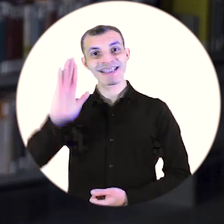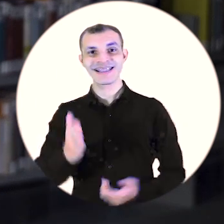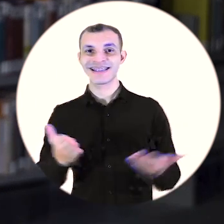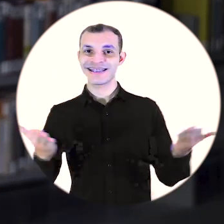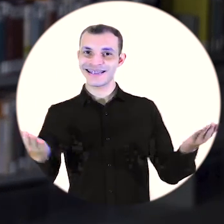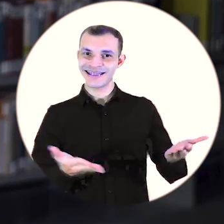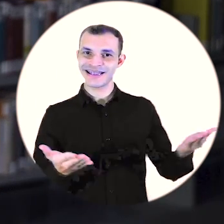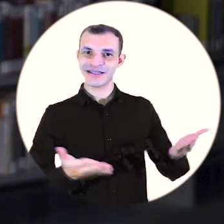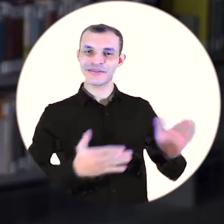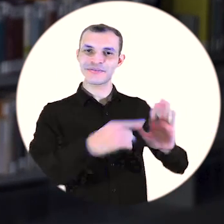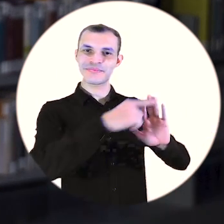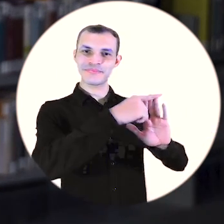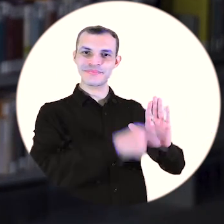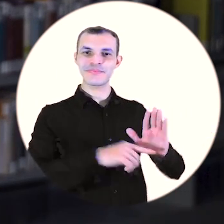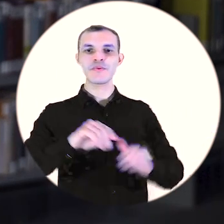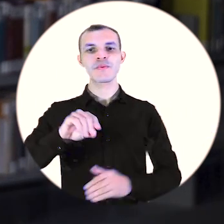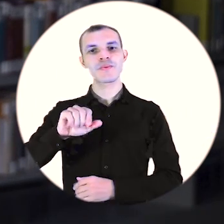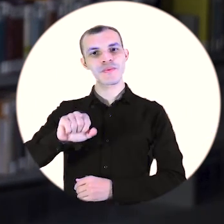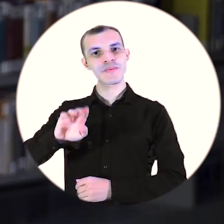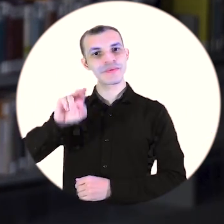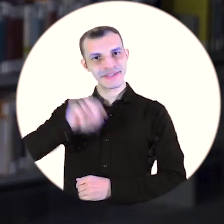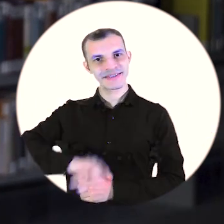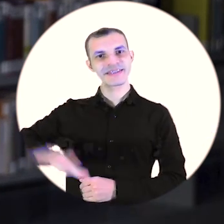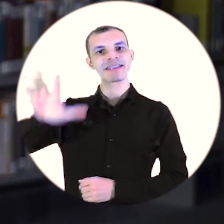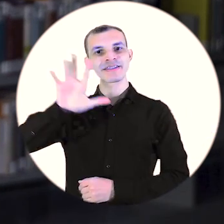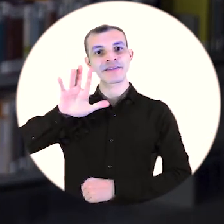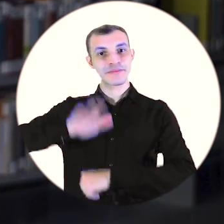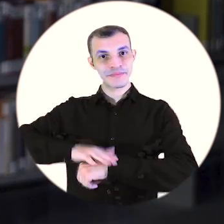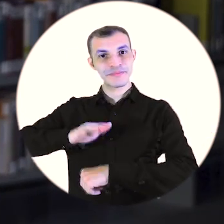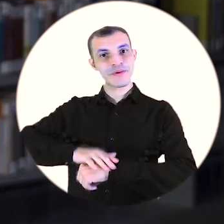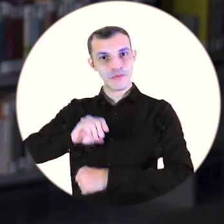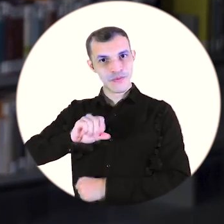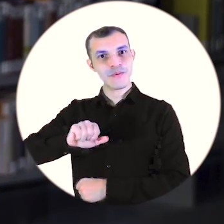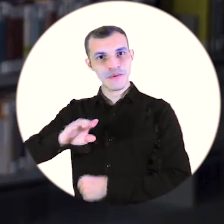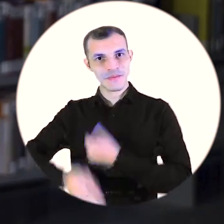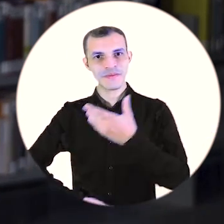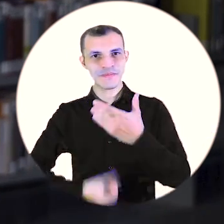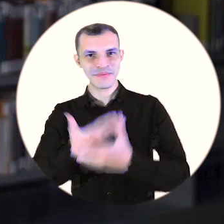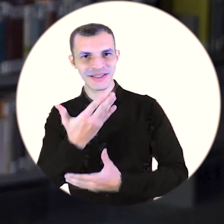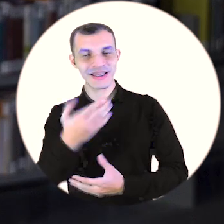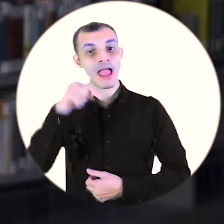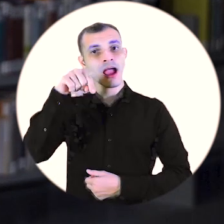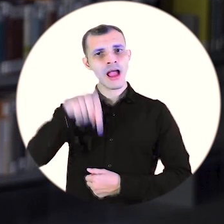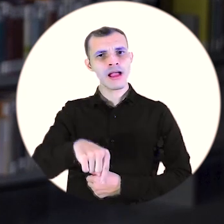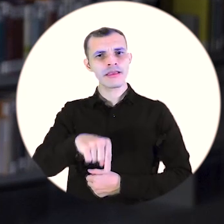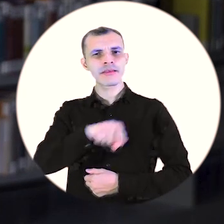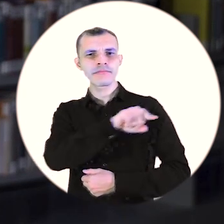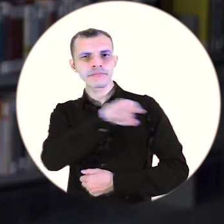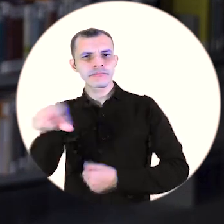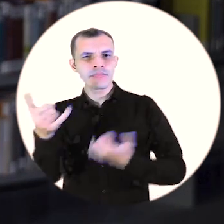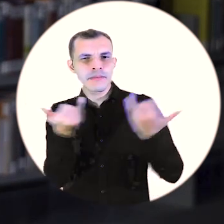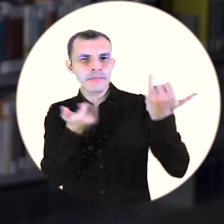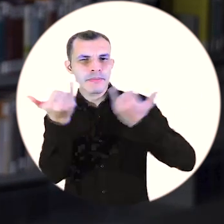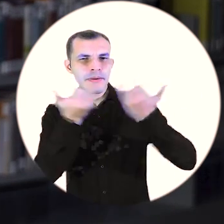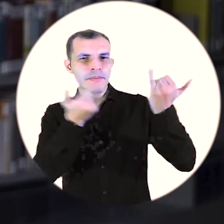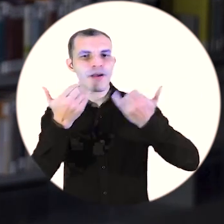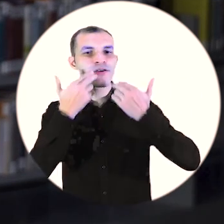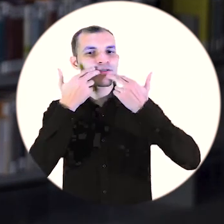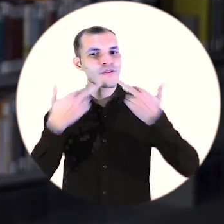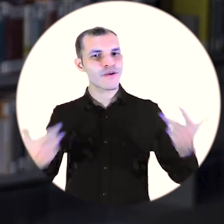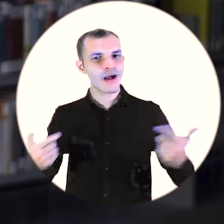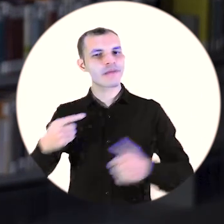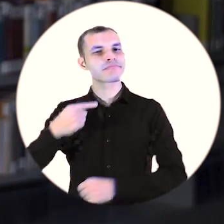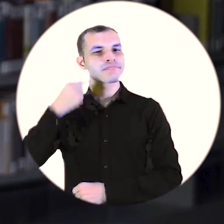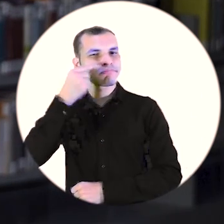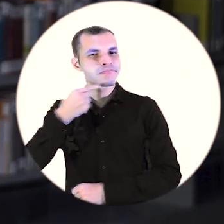Olá, esse é o programa OAB Nacional, uma produção e realização da Ordem dos Advogados do Brasil. Aqui você fica por dentro